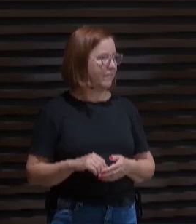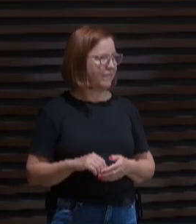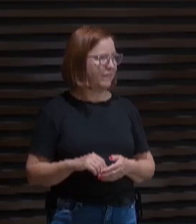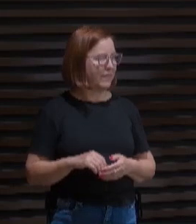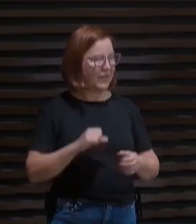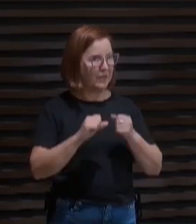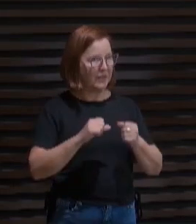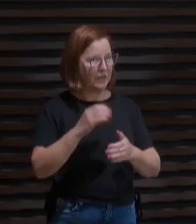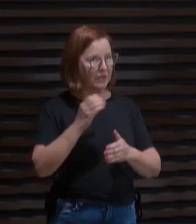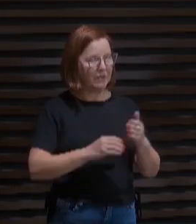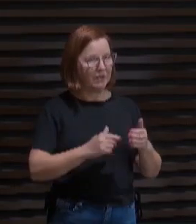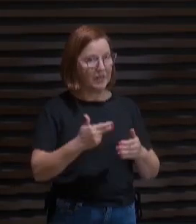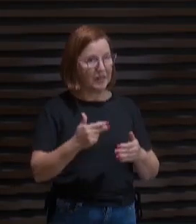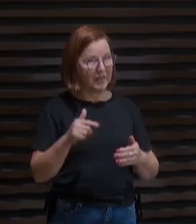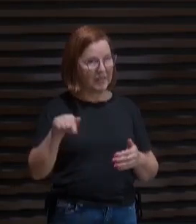da versão e tudo ele fará.